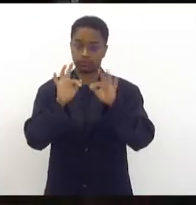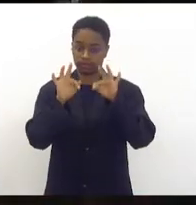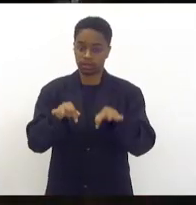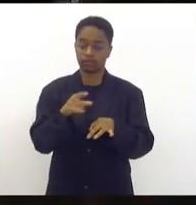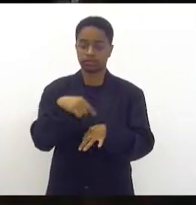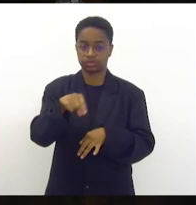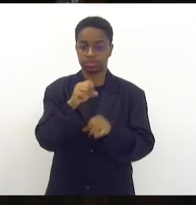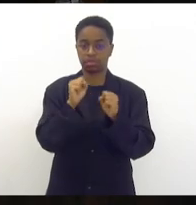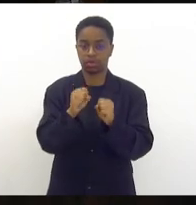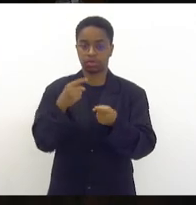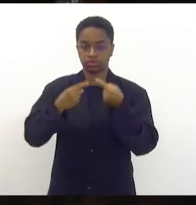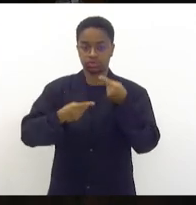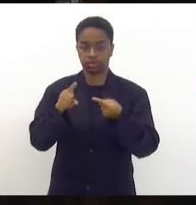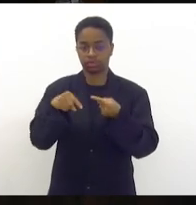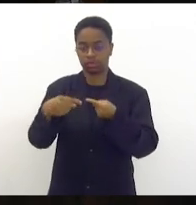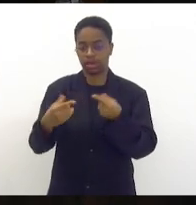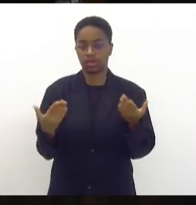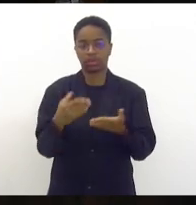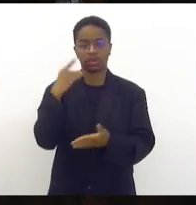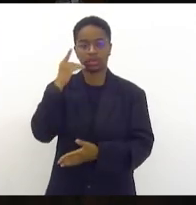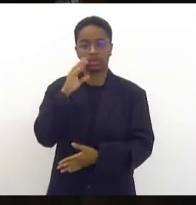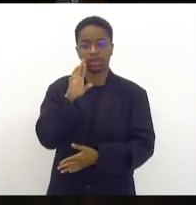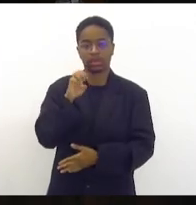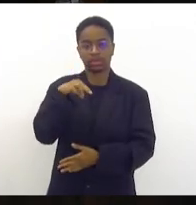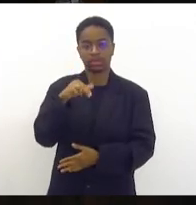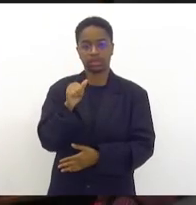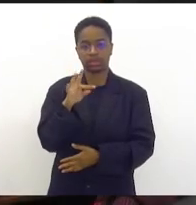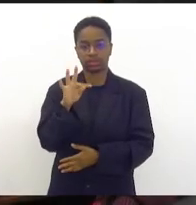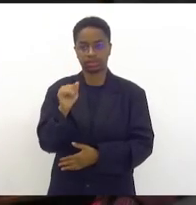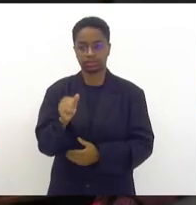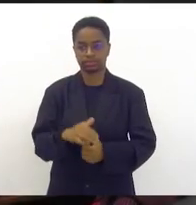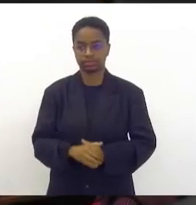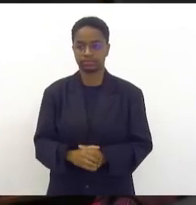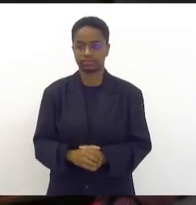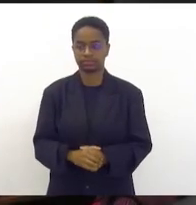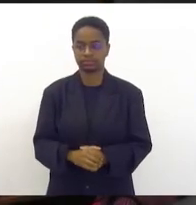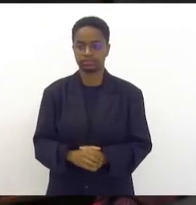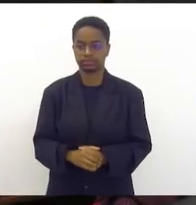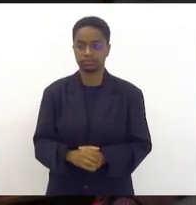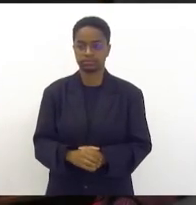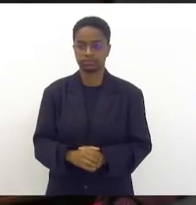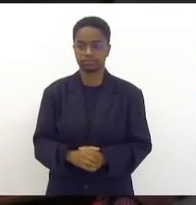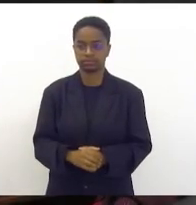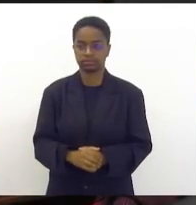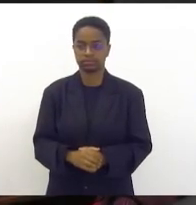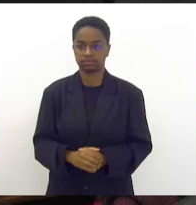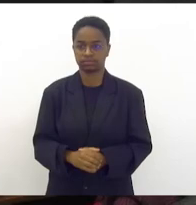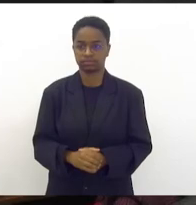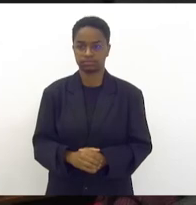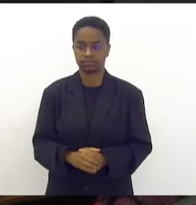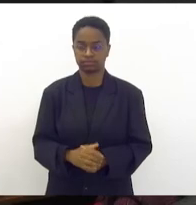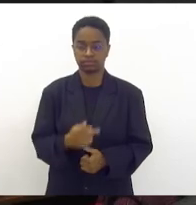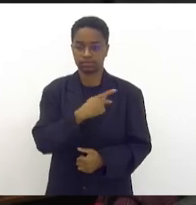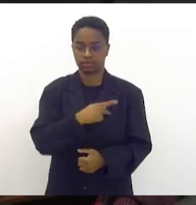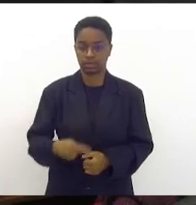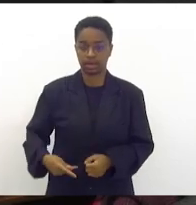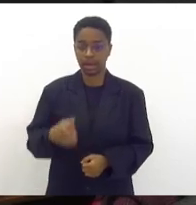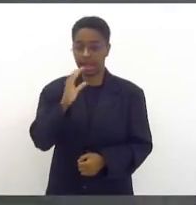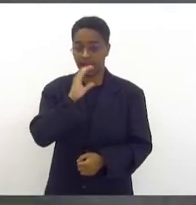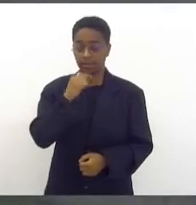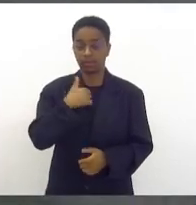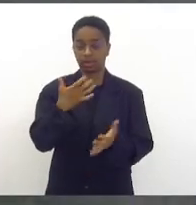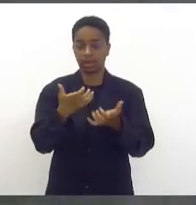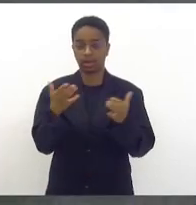vocês. Nossa nobre deputada Renata Souza. Senhor presidente, muito rápido, só para fazer um